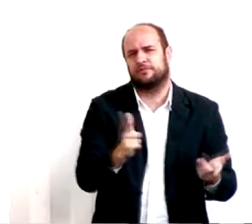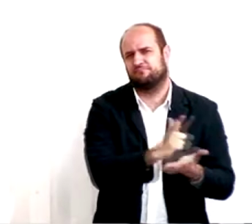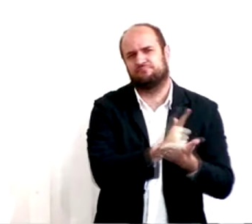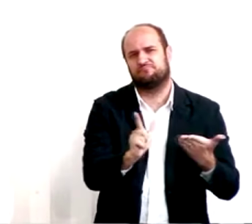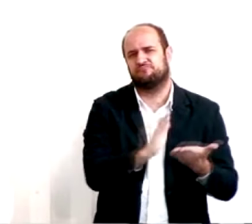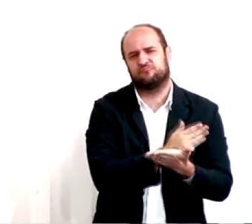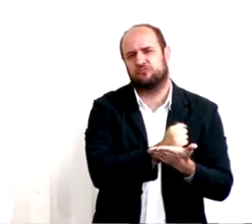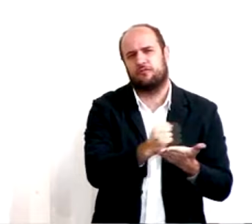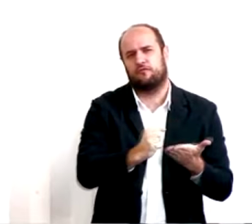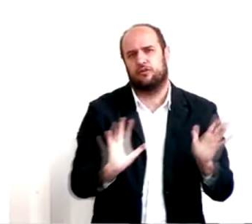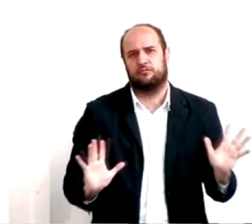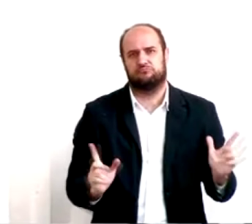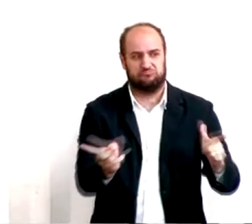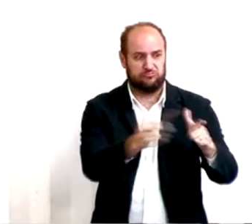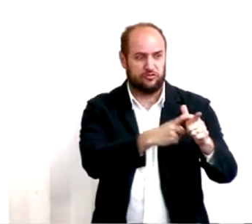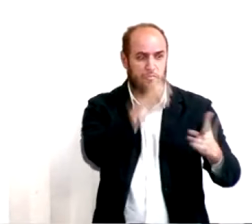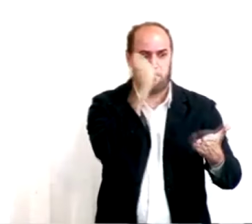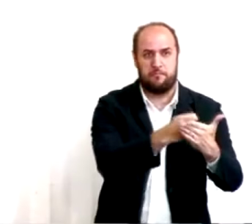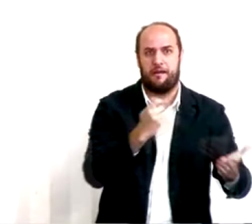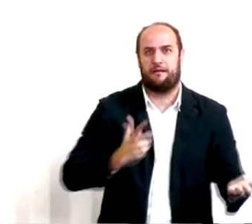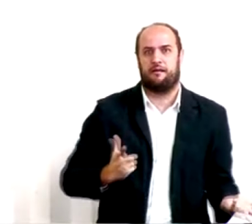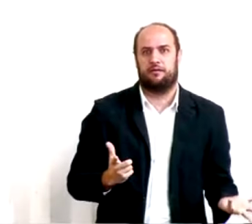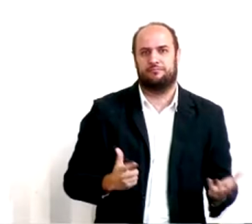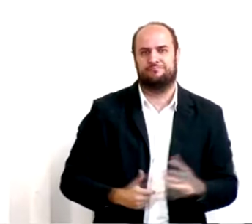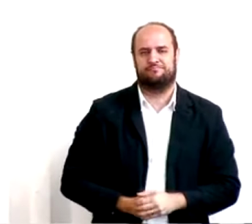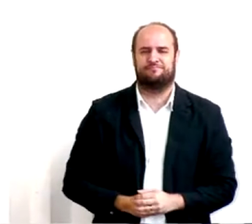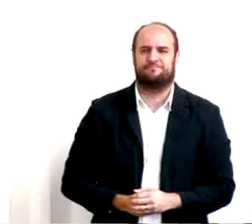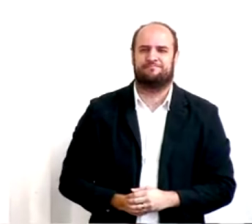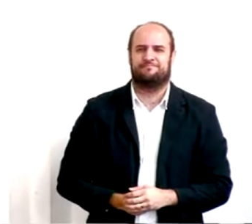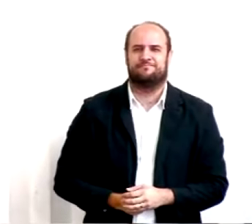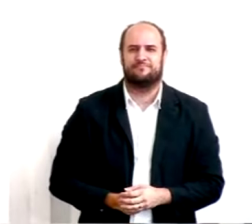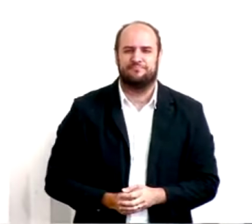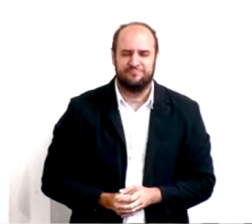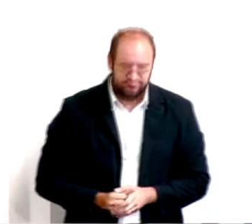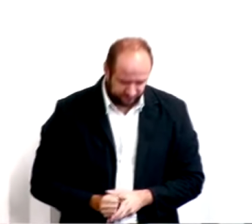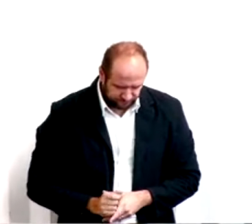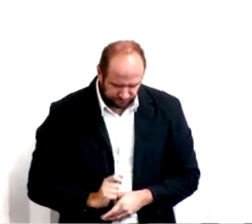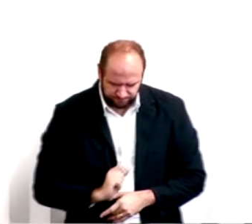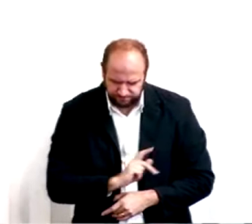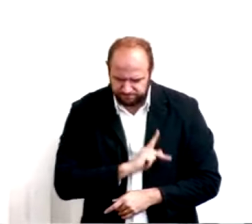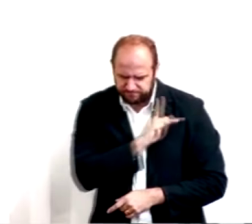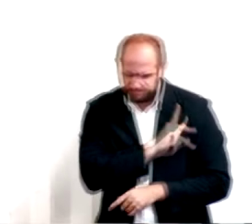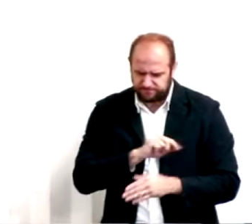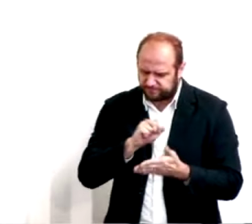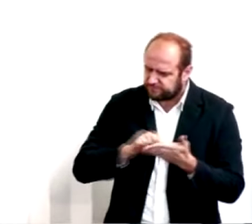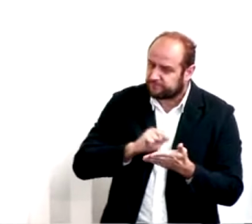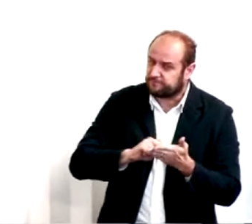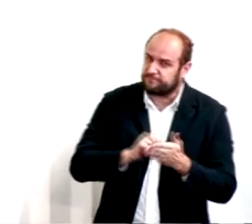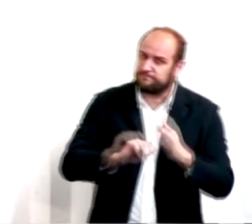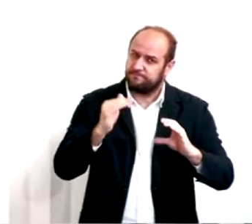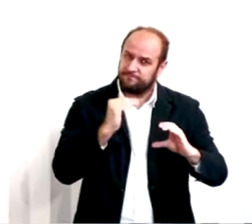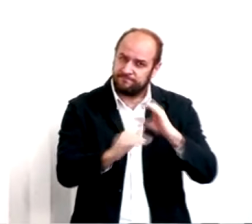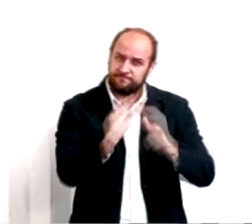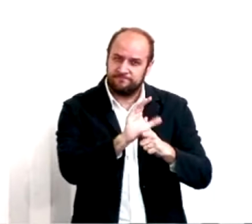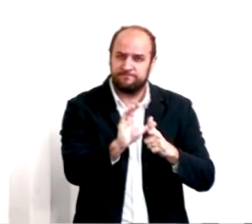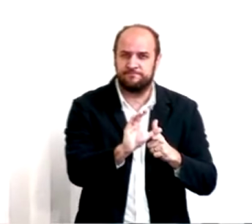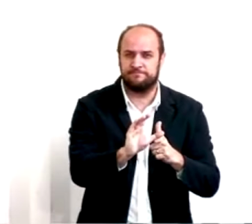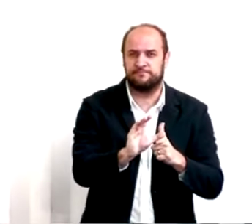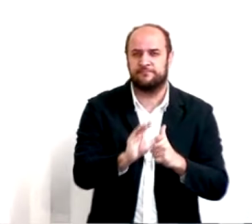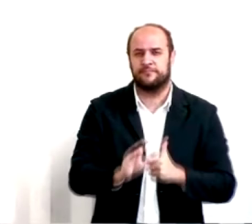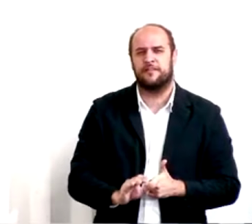glória tem que ser de Deus o Paulo estava muito preocupado com a igreja de Corinto Se ela tira